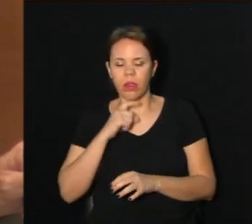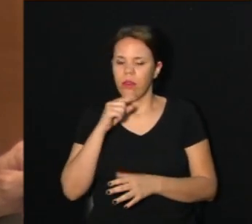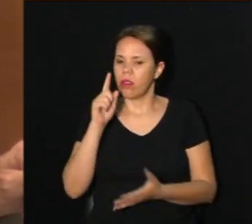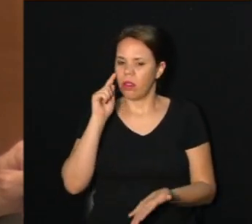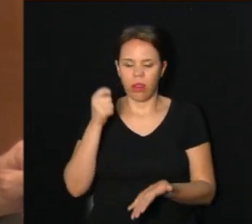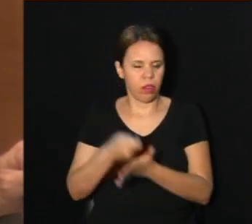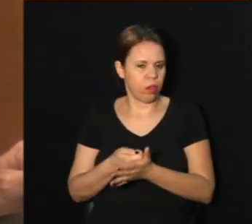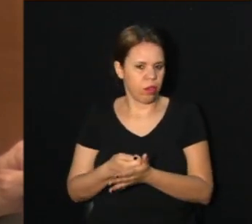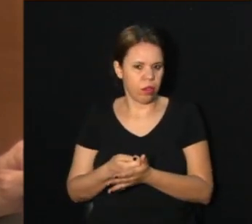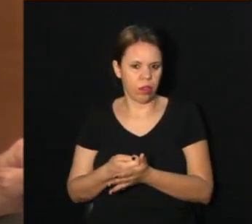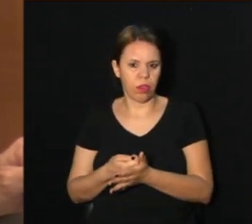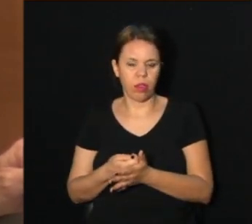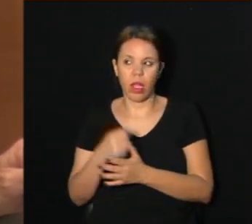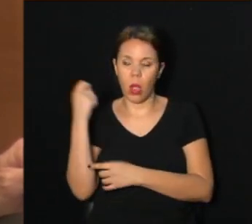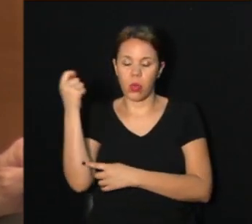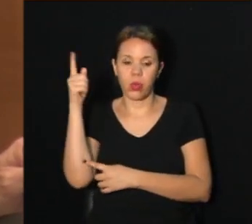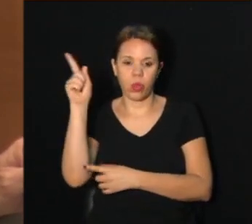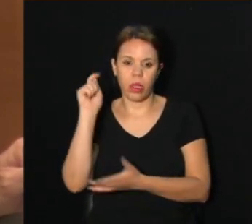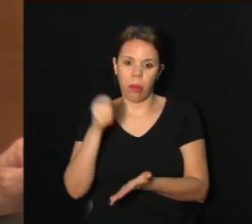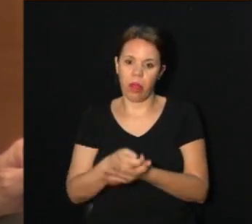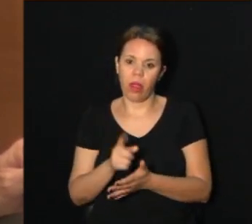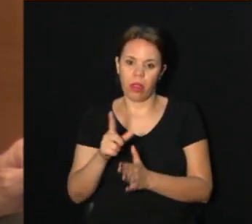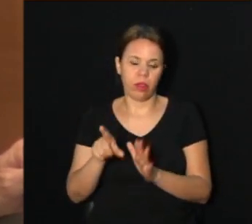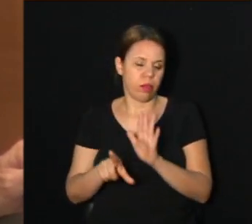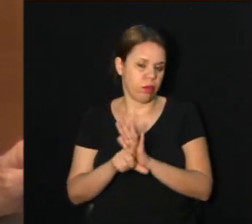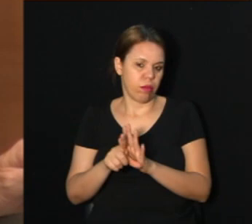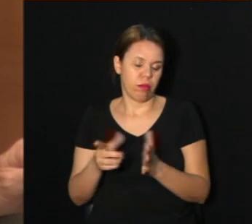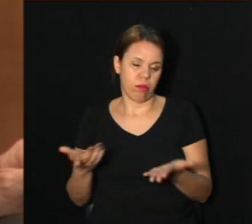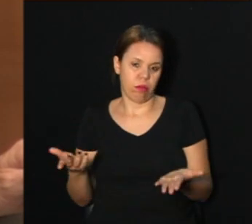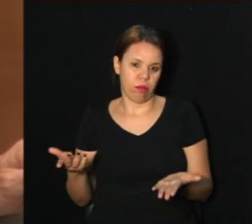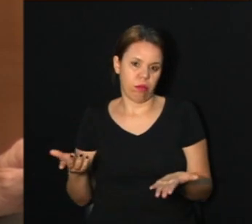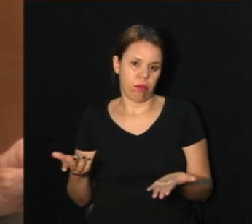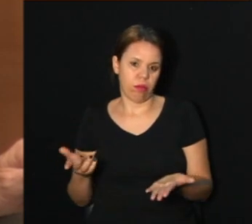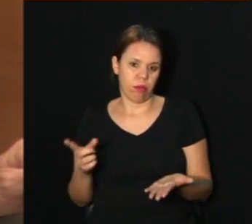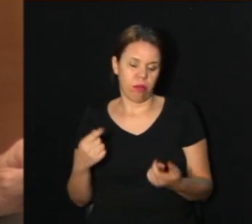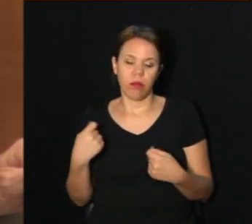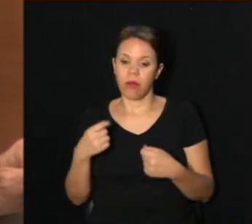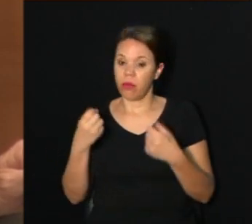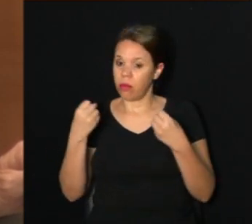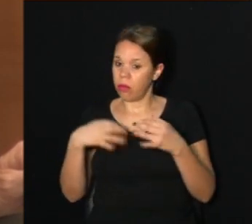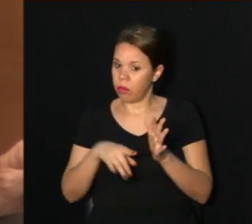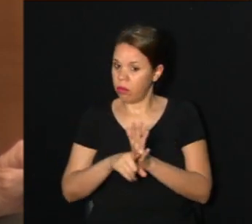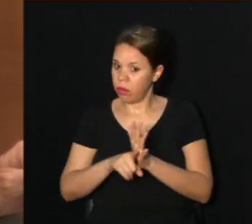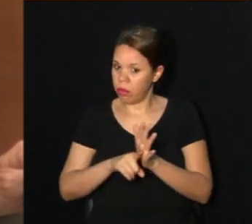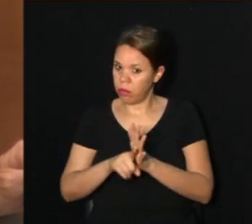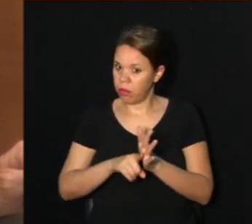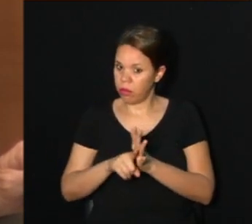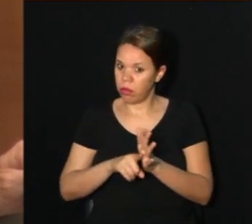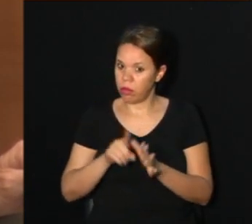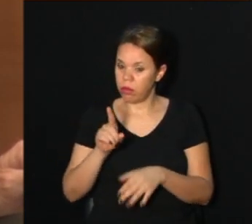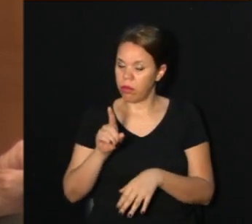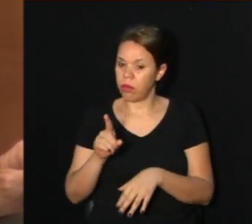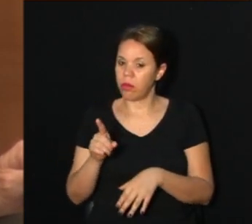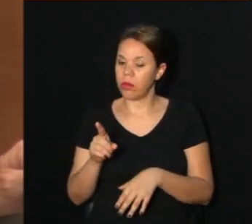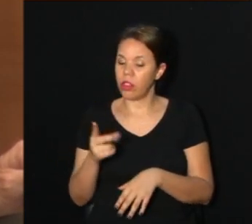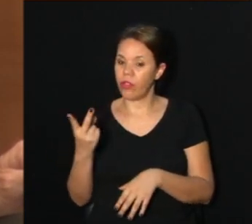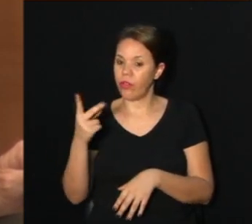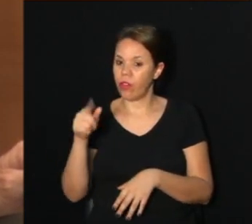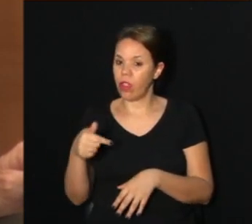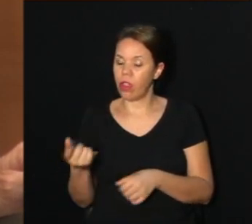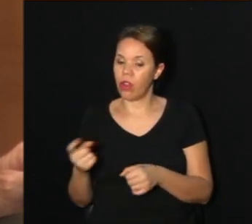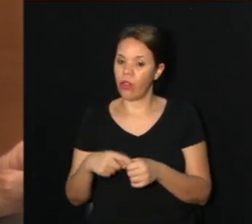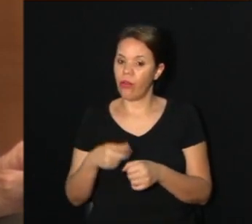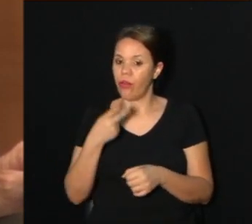garante que Porto Alegre está pagando que isso seja legal. Então isso tem que ser melhor estudado, e esses custos, volto a dizer